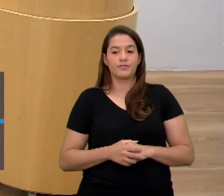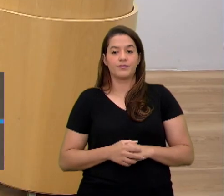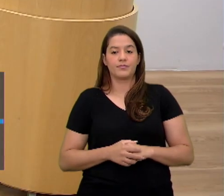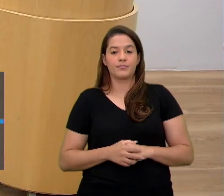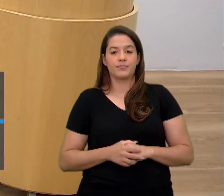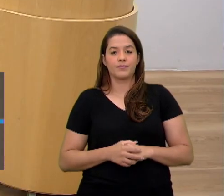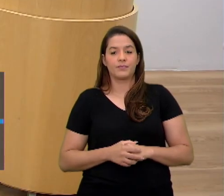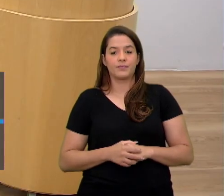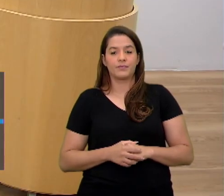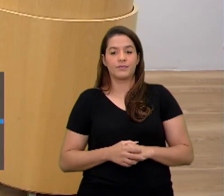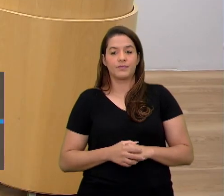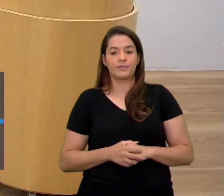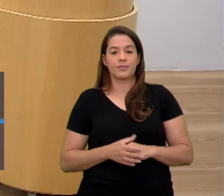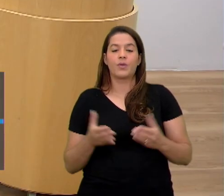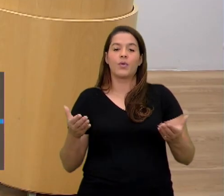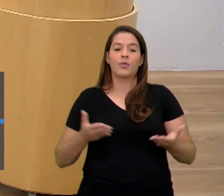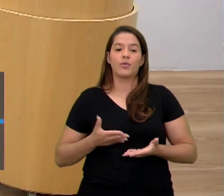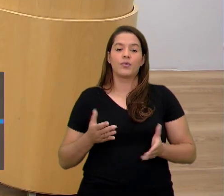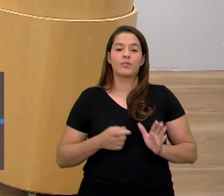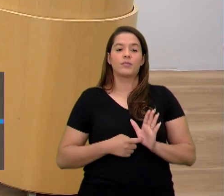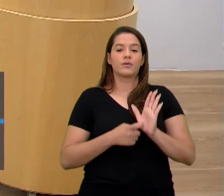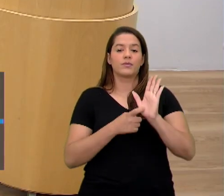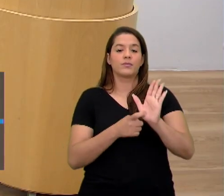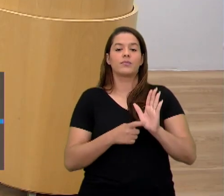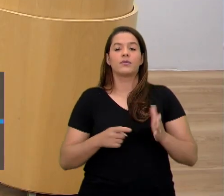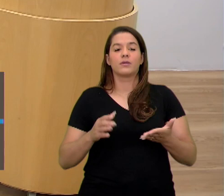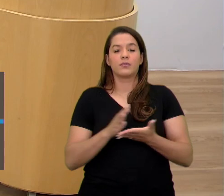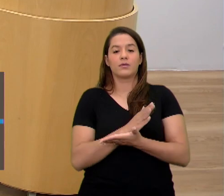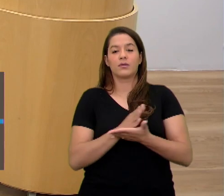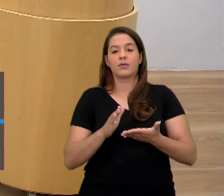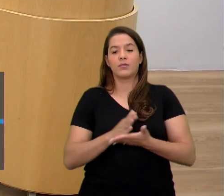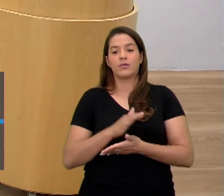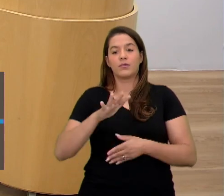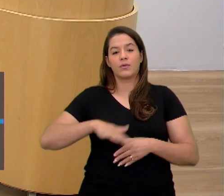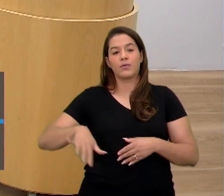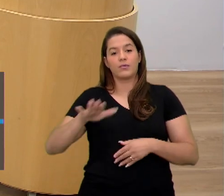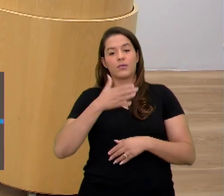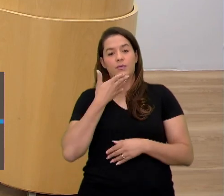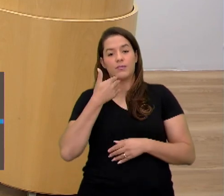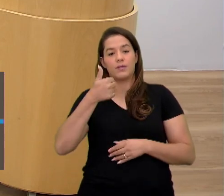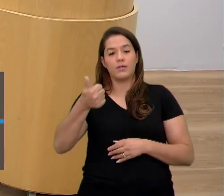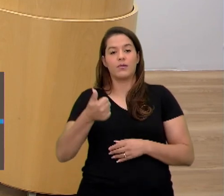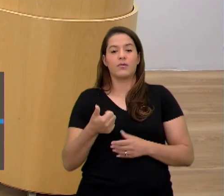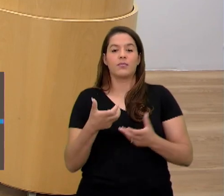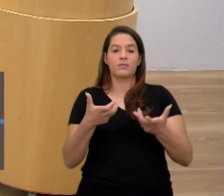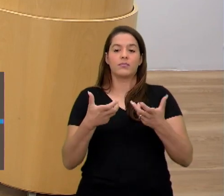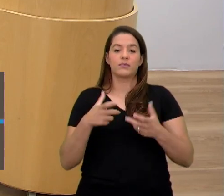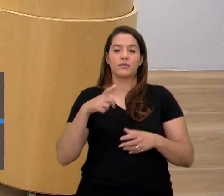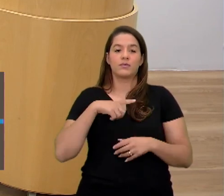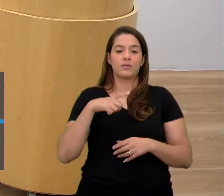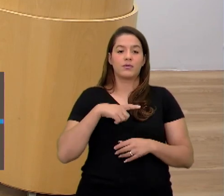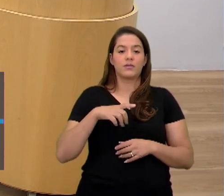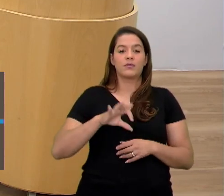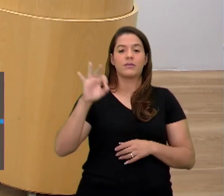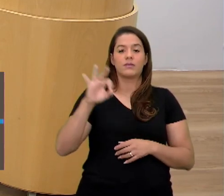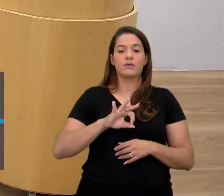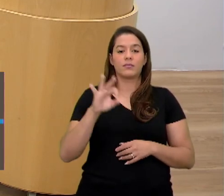o que é mostrado geralmente são os índices que melhor convém. Então, o índice